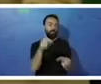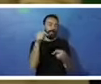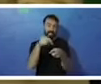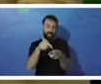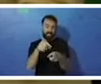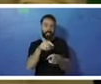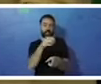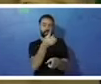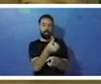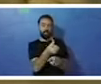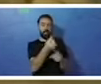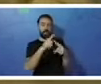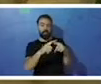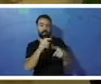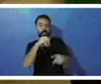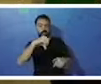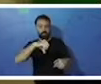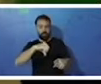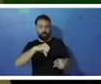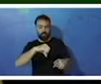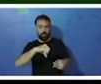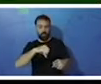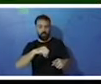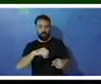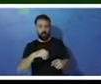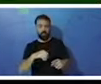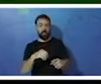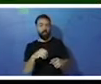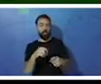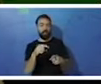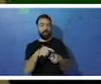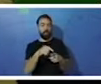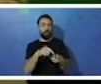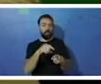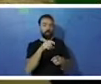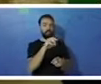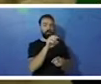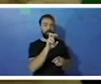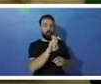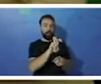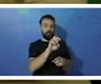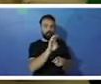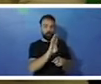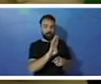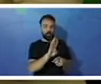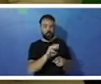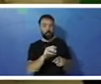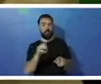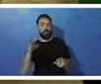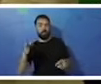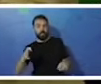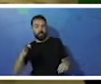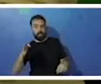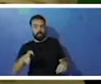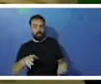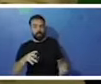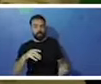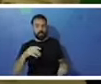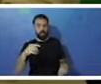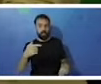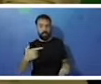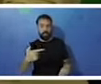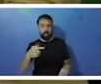tá? Aqui no meio. Por que que é importante saber isso? Para nós sabermos que a gente não vai usar o número que